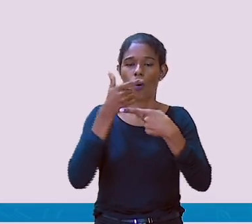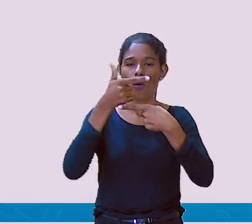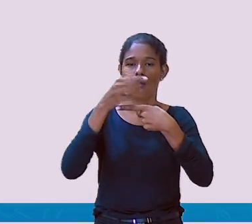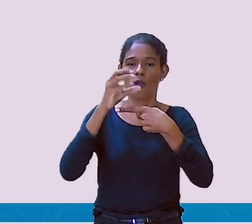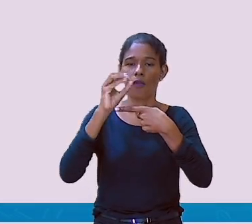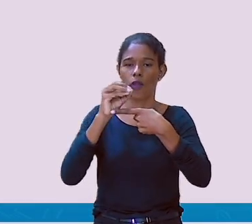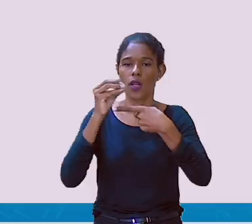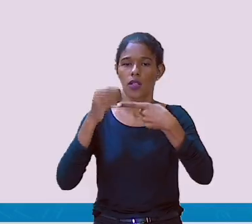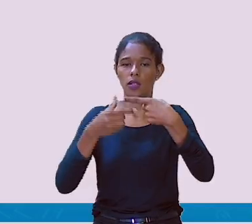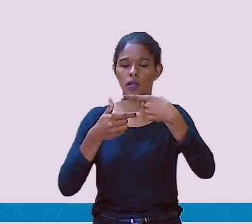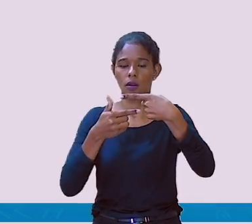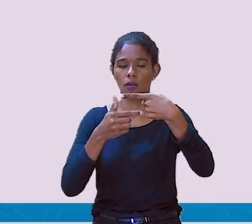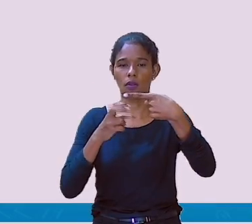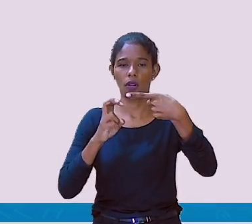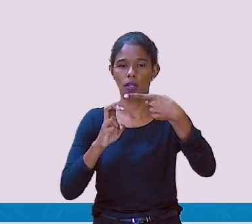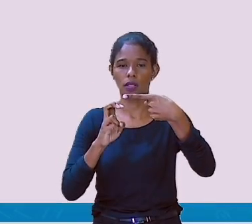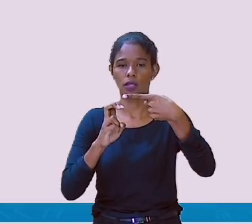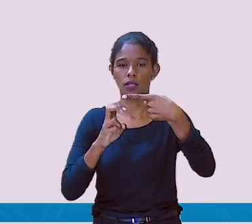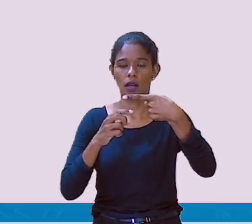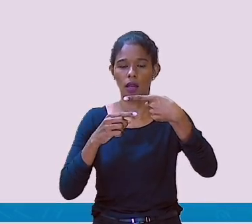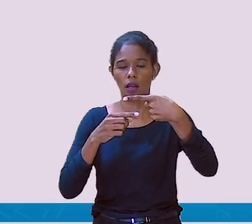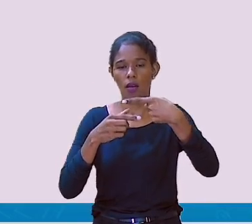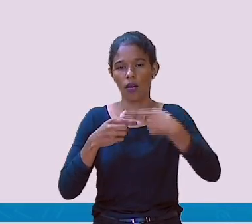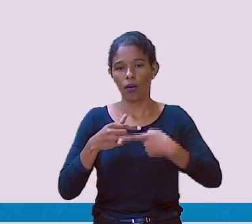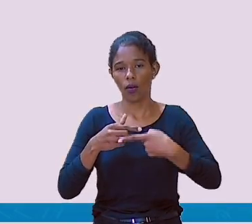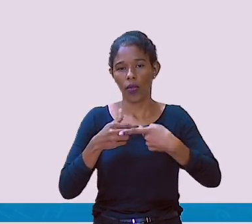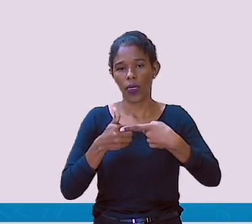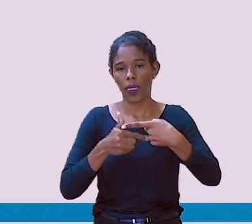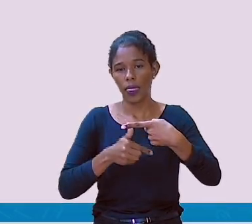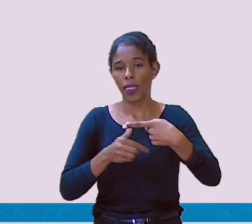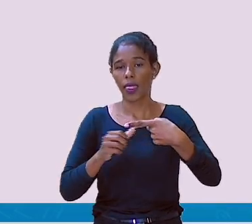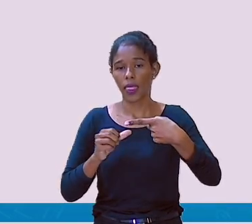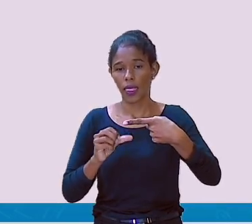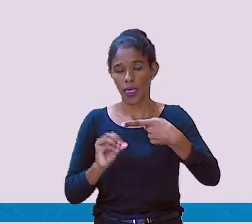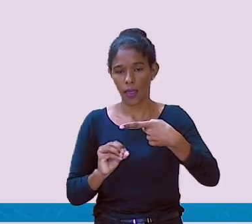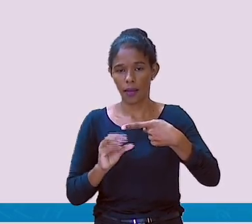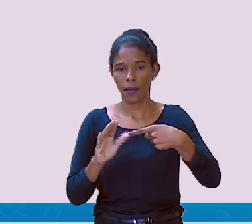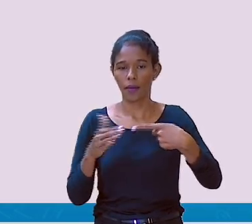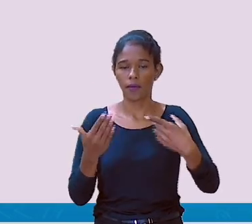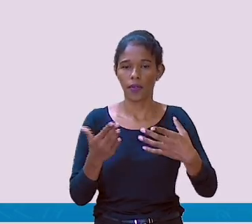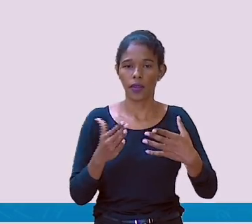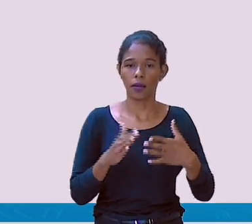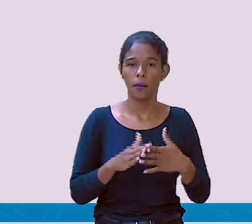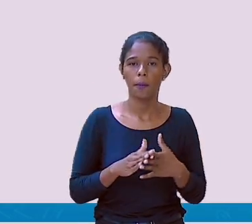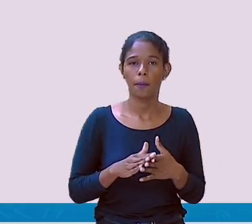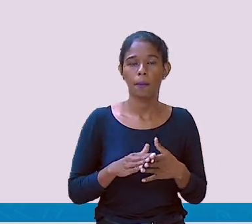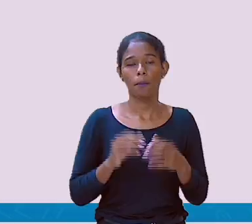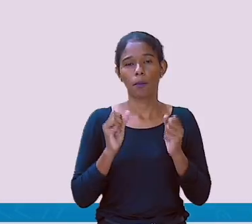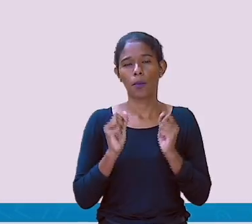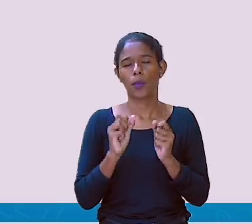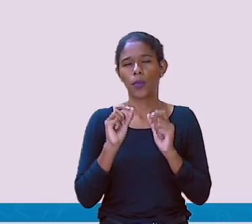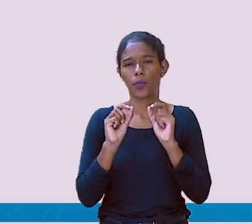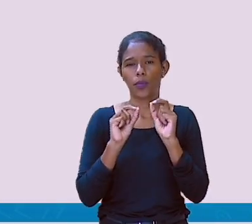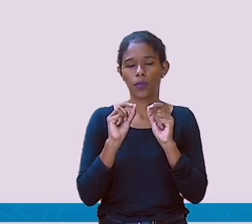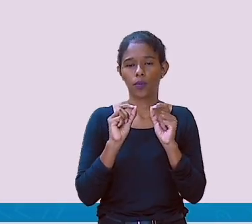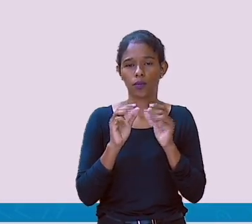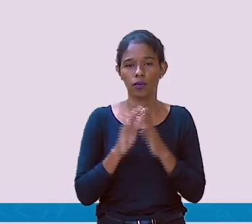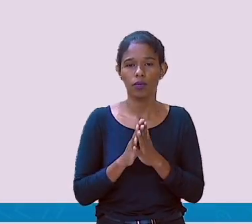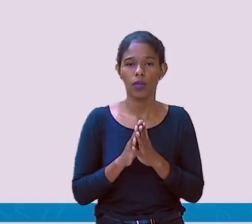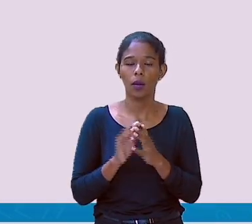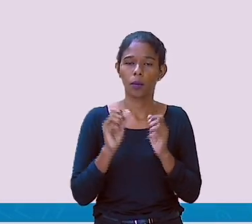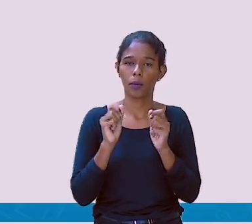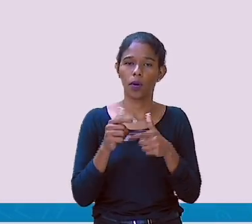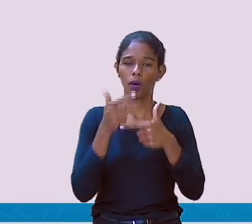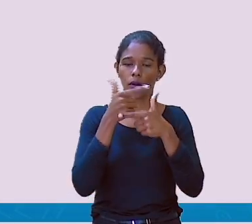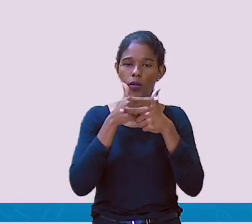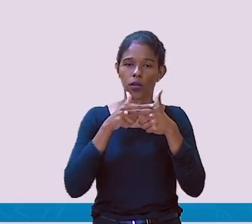décimos. Olha, é um número decimal. Uma casa, um zero. Eu posso aplicar a